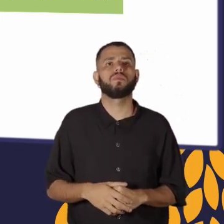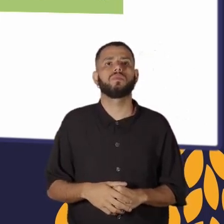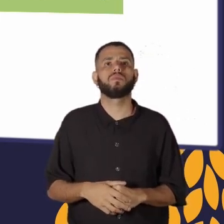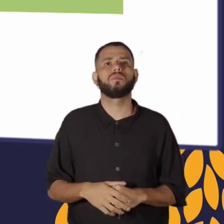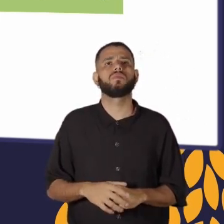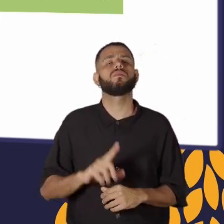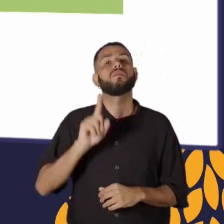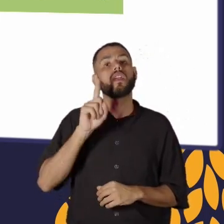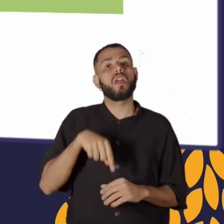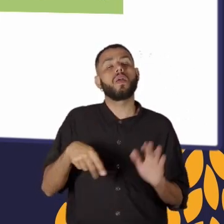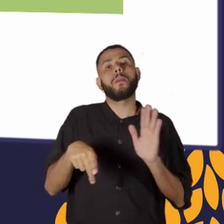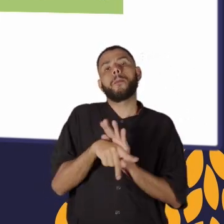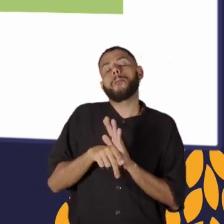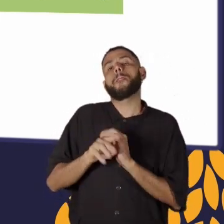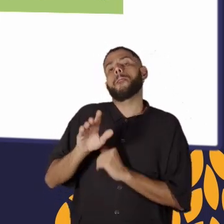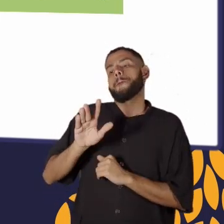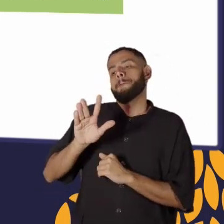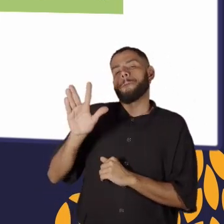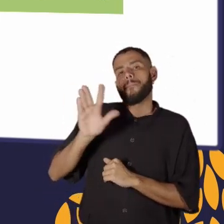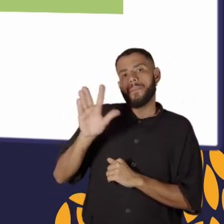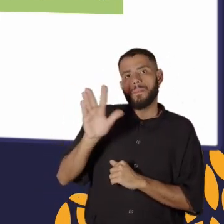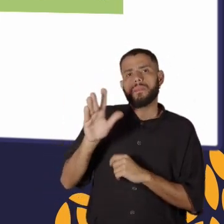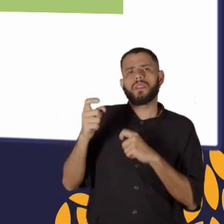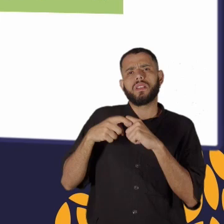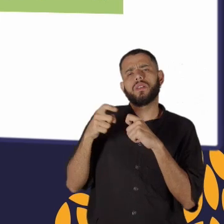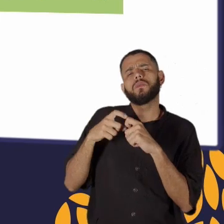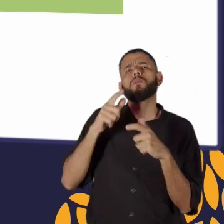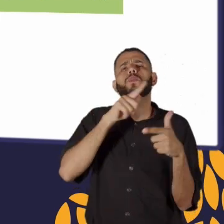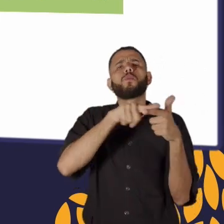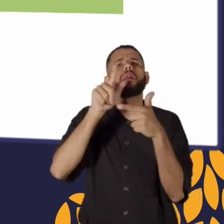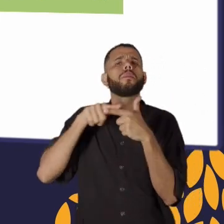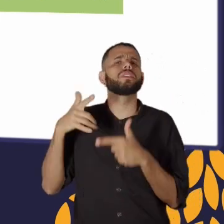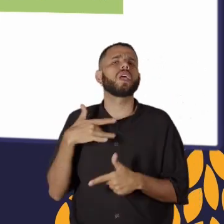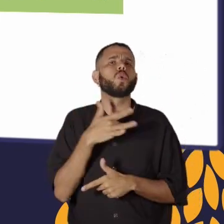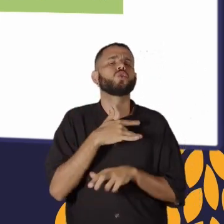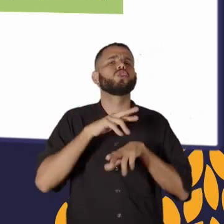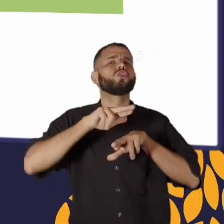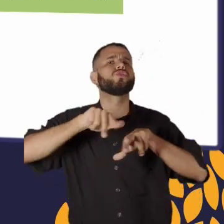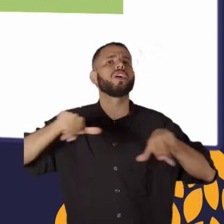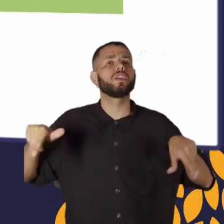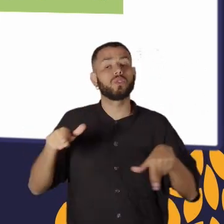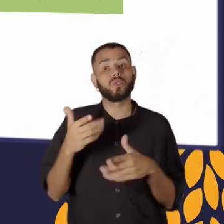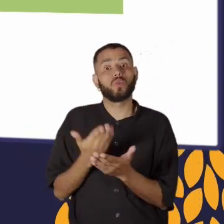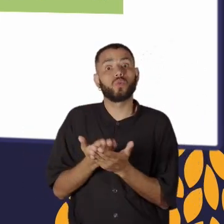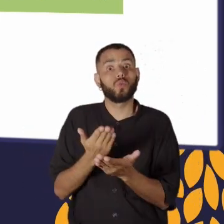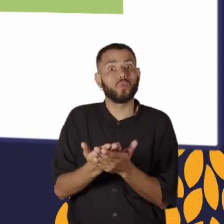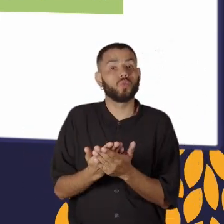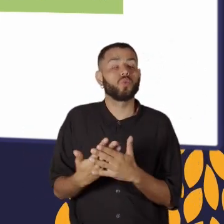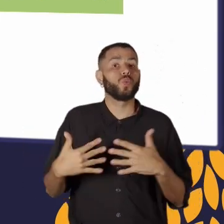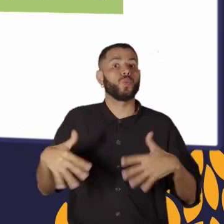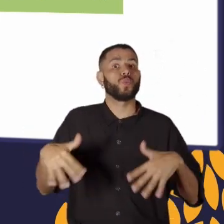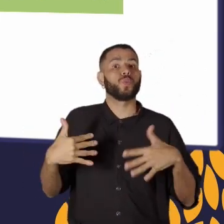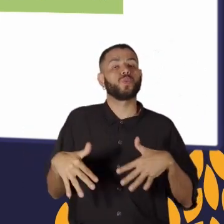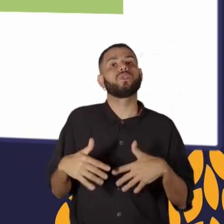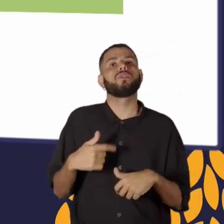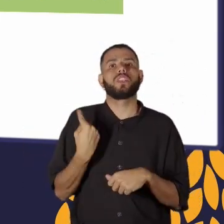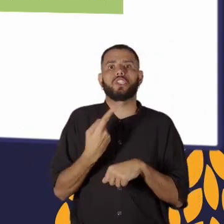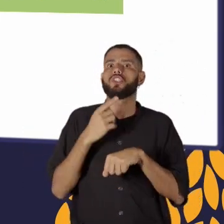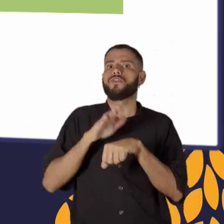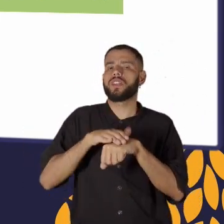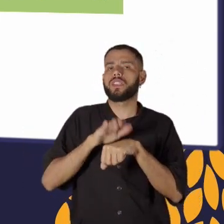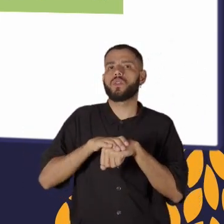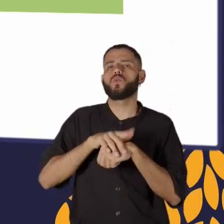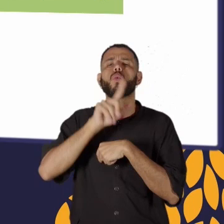de cannabis medicinal para diversos problemas de saúde. Esse nosso estudo é um estudo grande que a gente está fazendo, que tem o objetivo